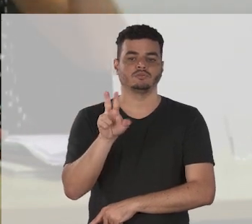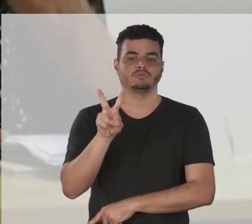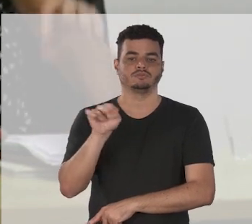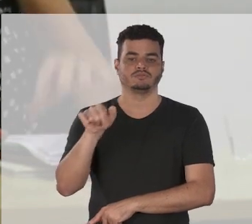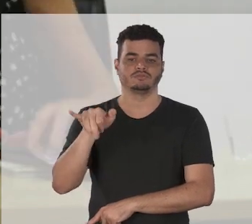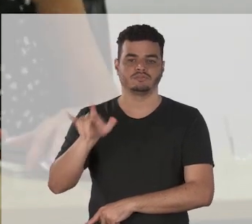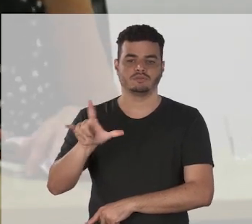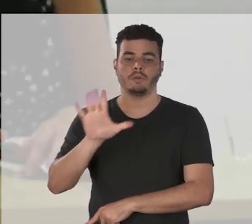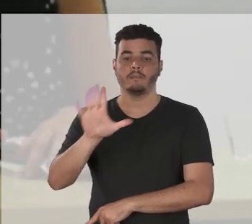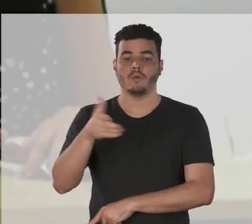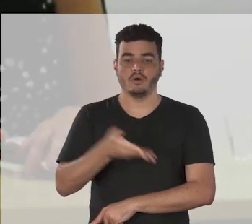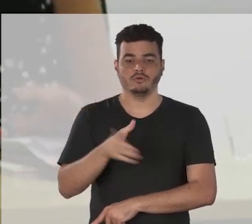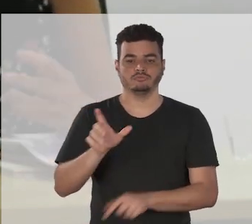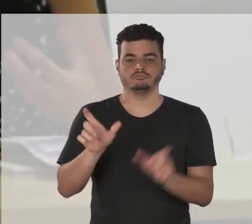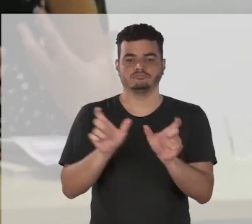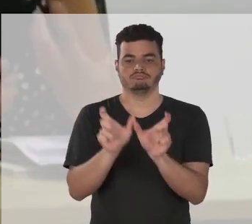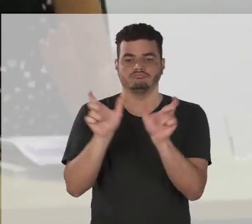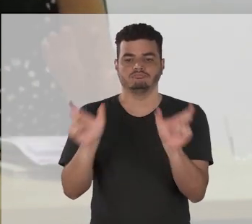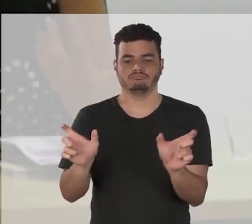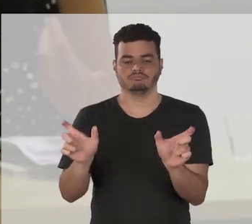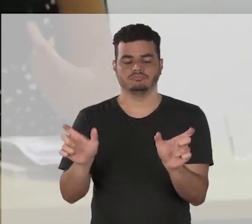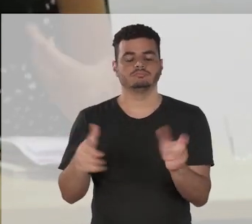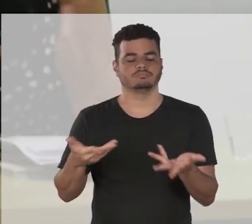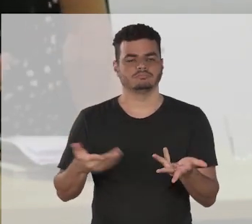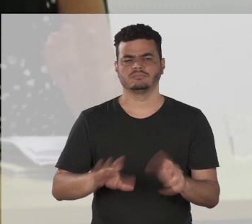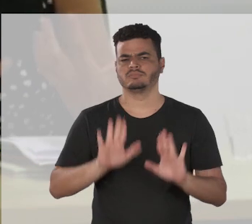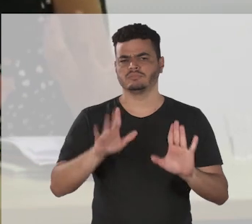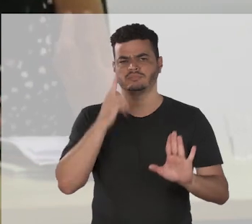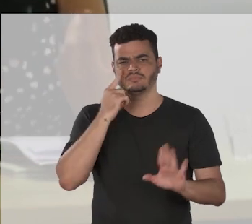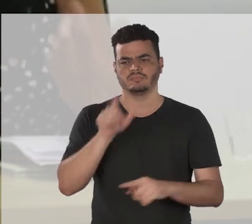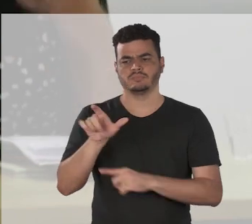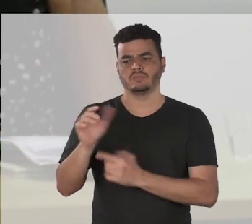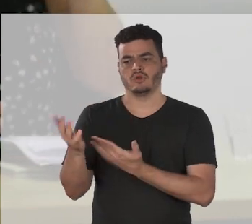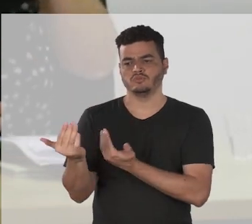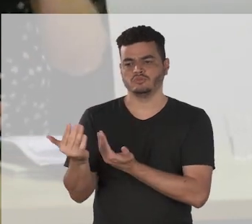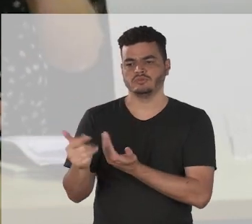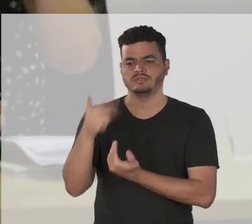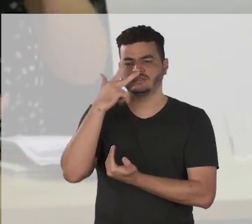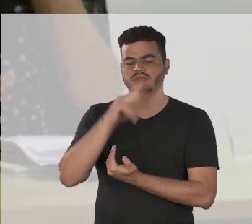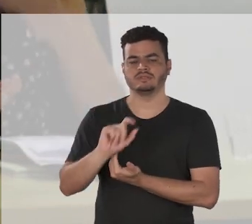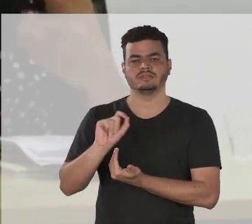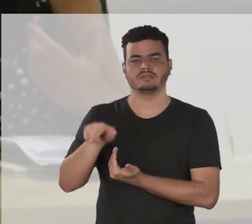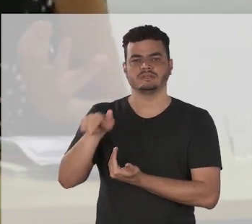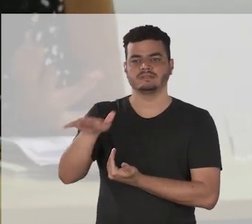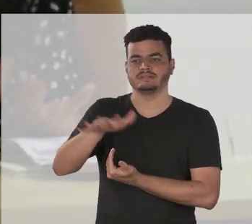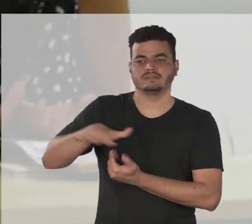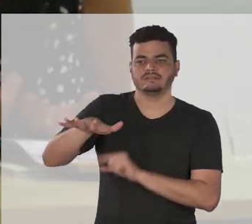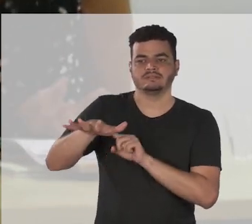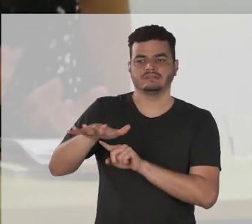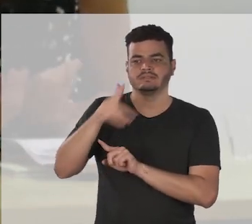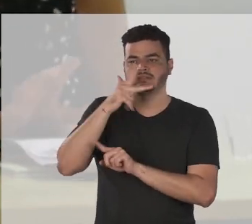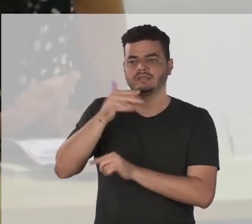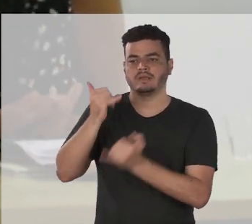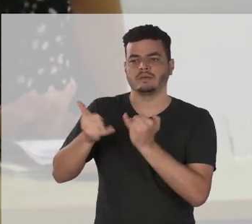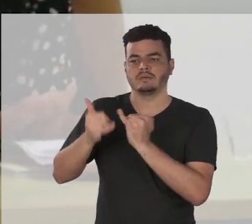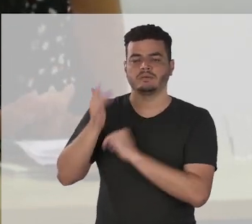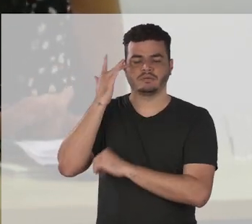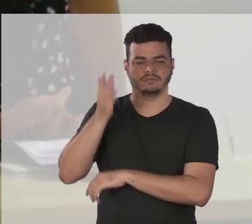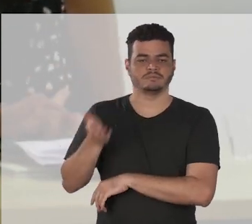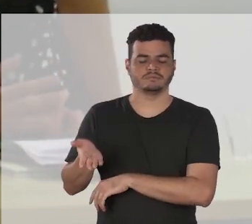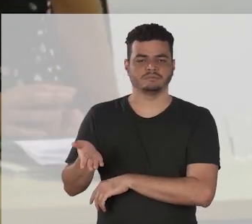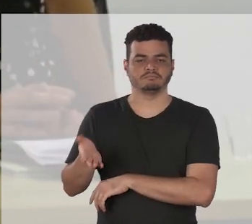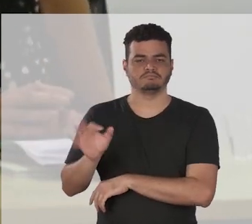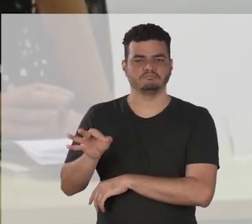separado infantil e juvenil. E antes de tudo, a juvenil tem um certo debate se